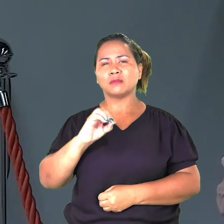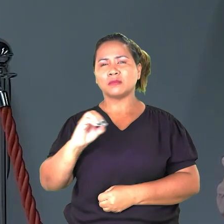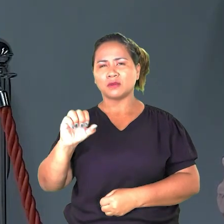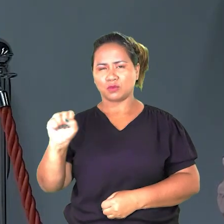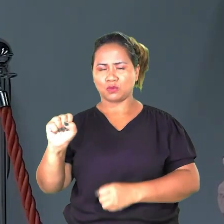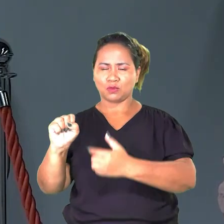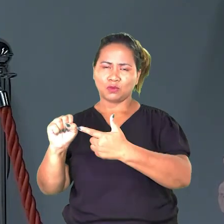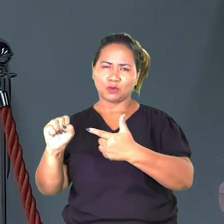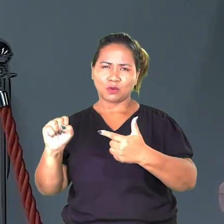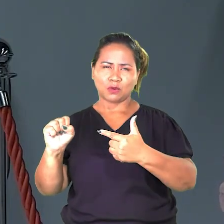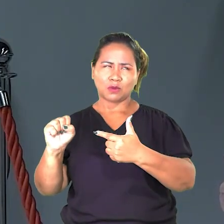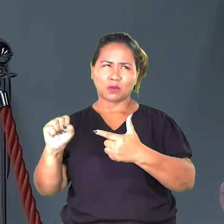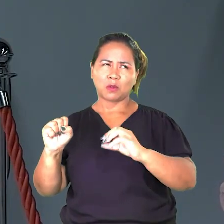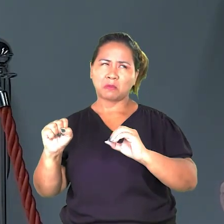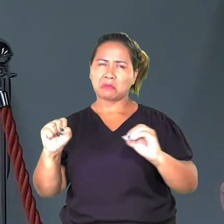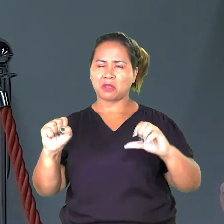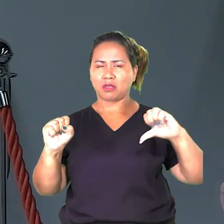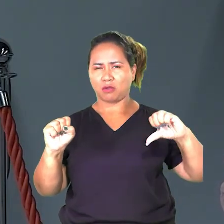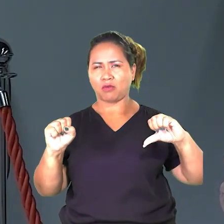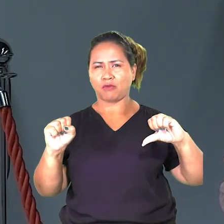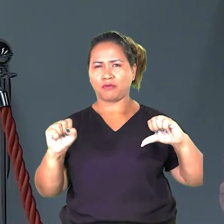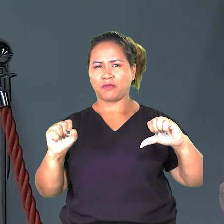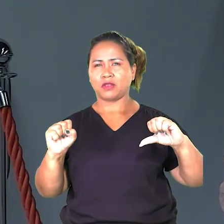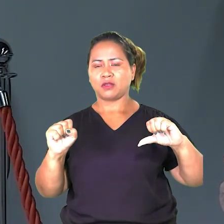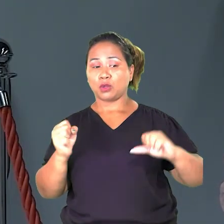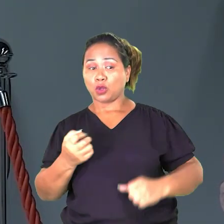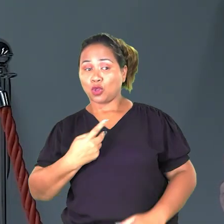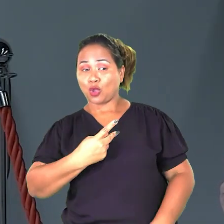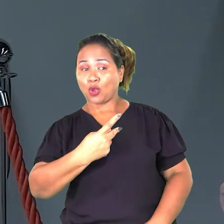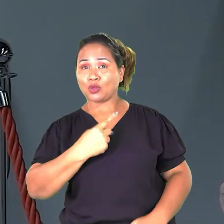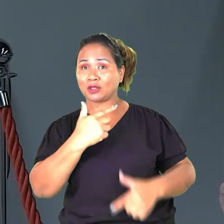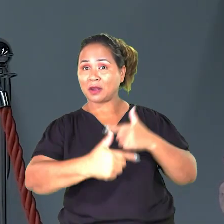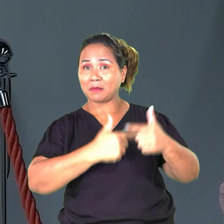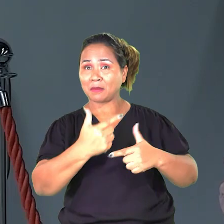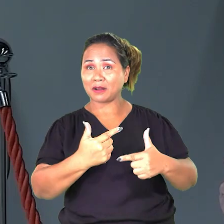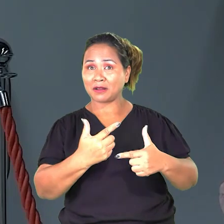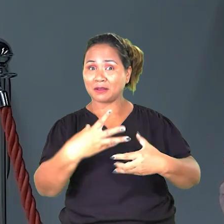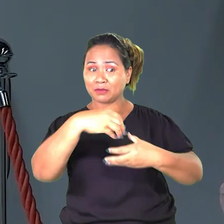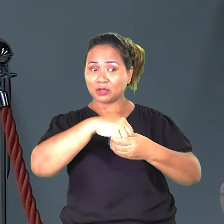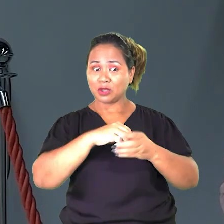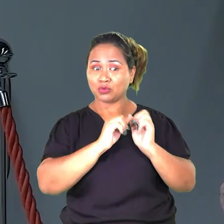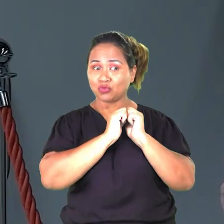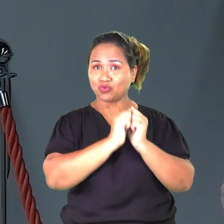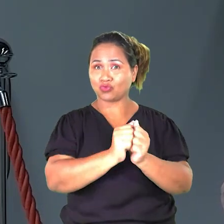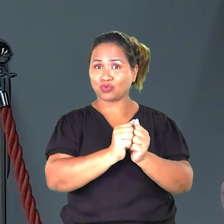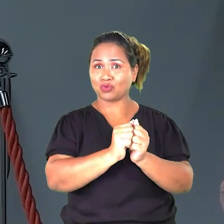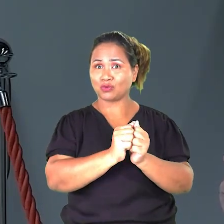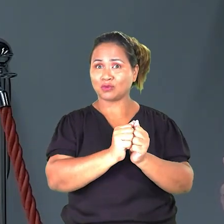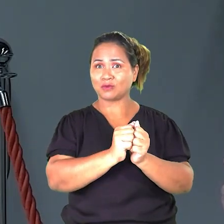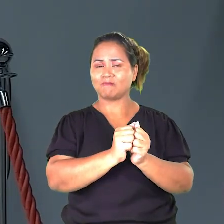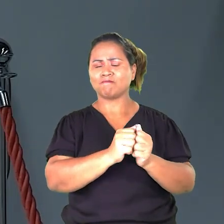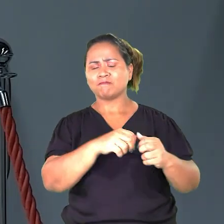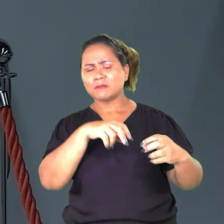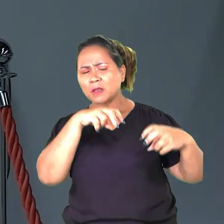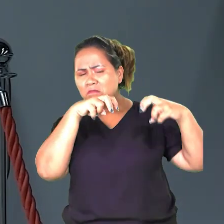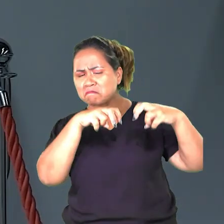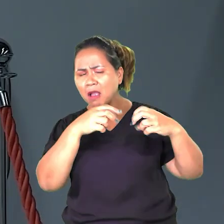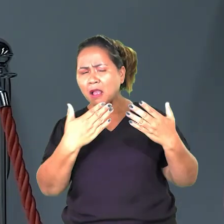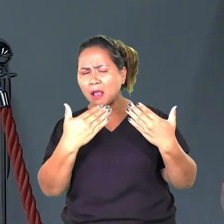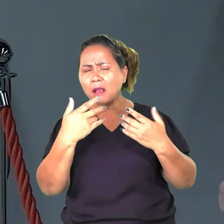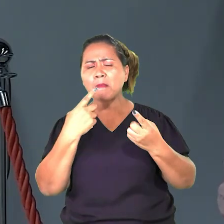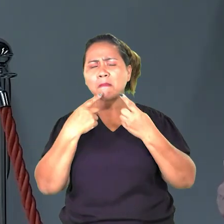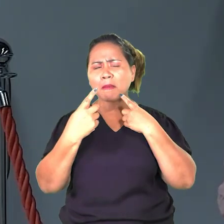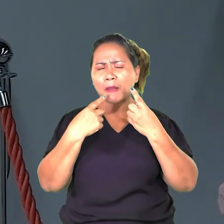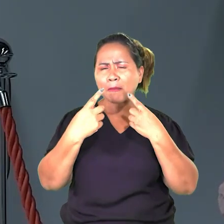da presidência no biênio 2008-2009. Chegamos até a dividir uma sala num determinado período e era